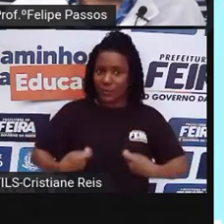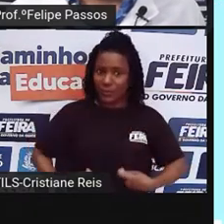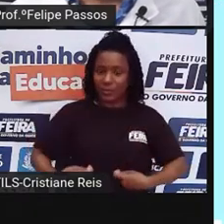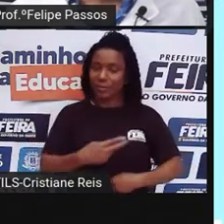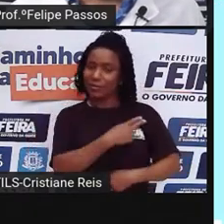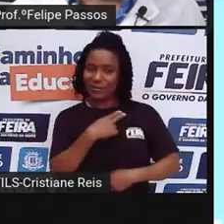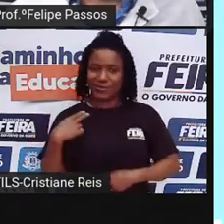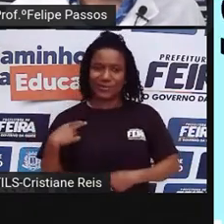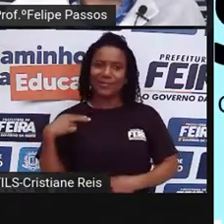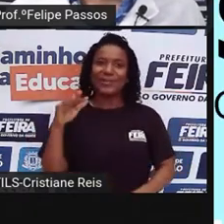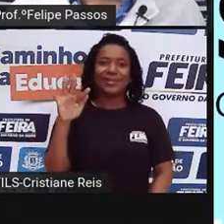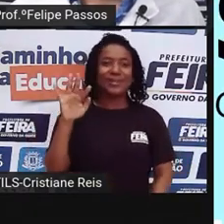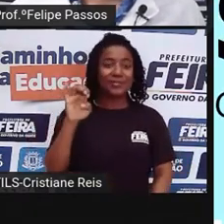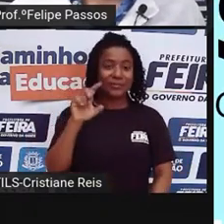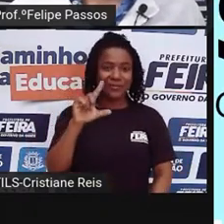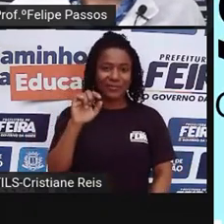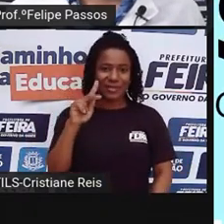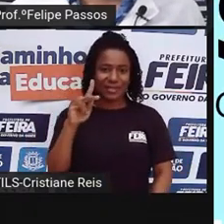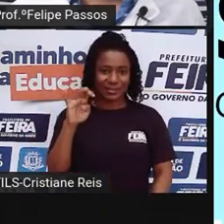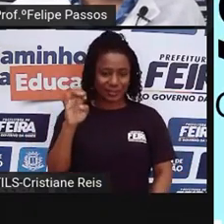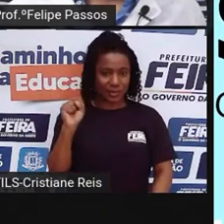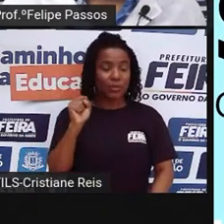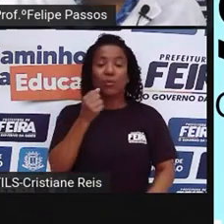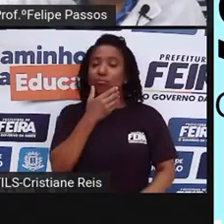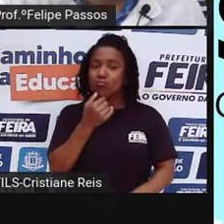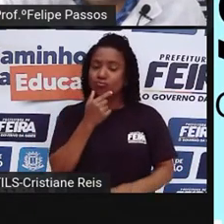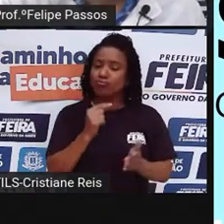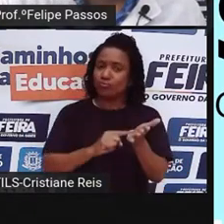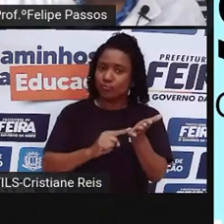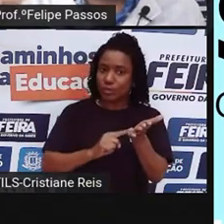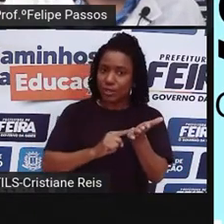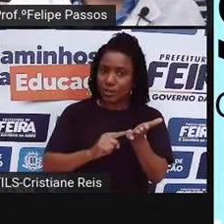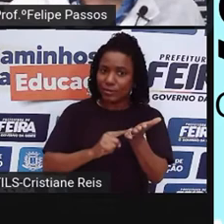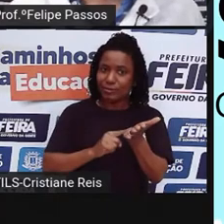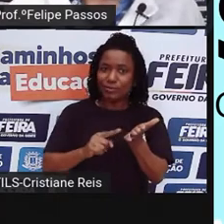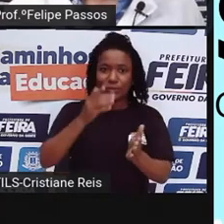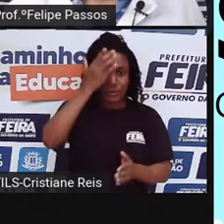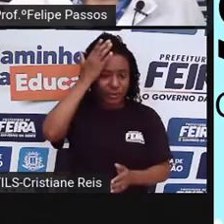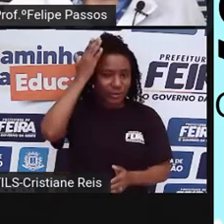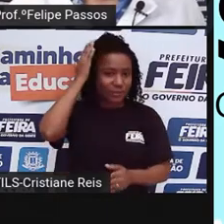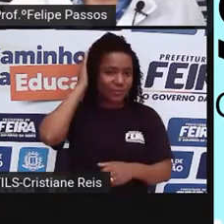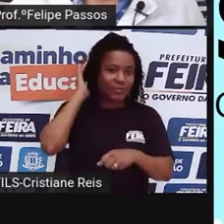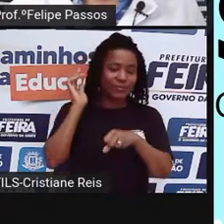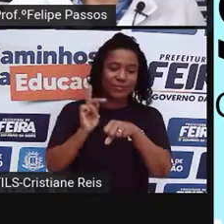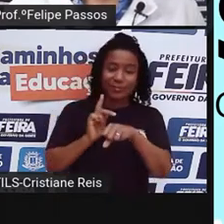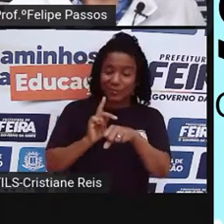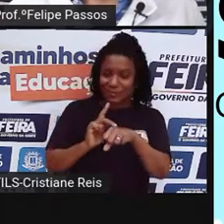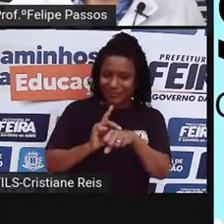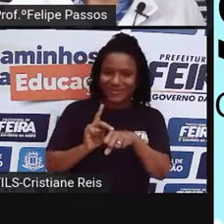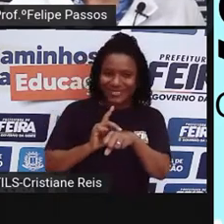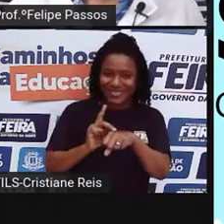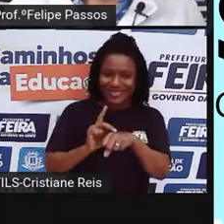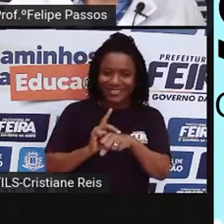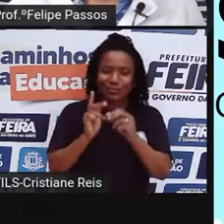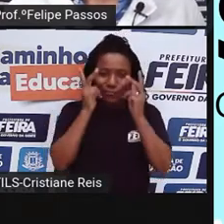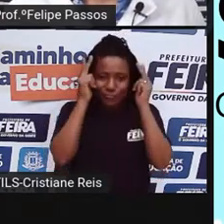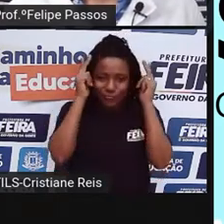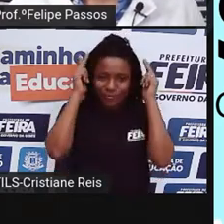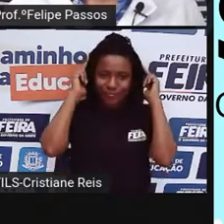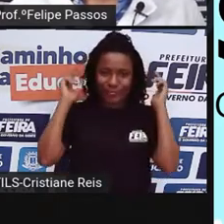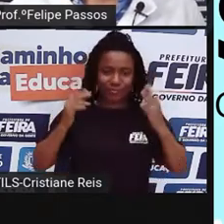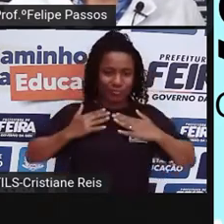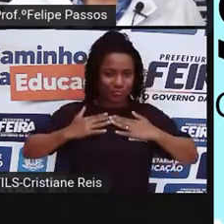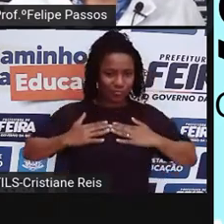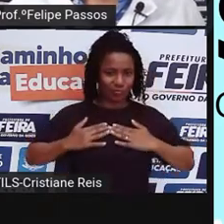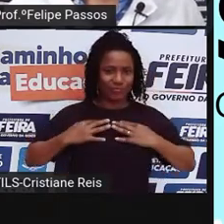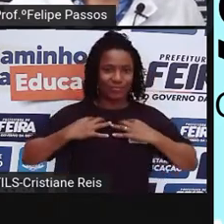eu sou um homem branco, de cabelos pretos, meu cabelo está cortado curtinho. Hoje eu vim com uma camisa azul